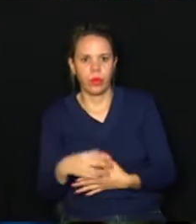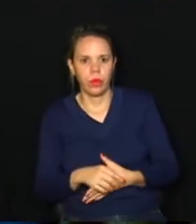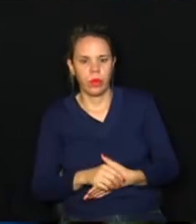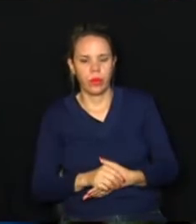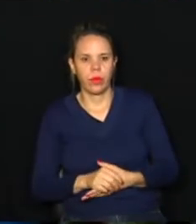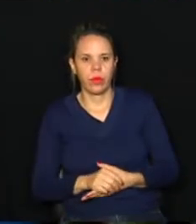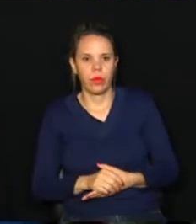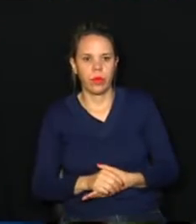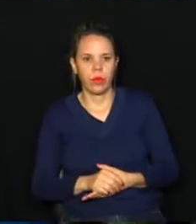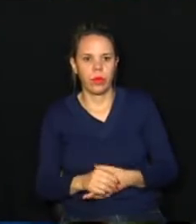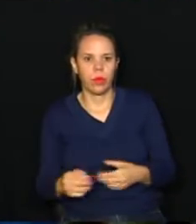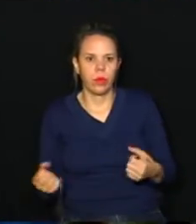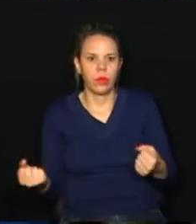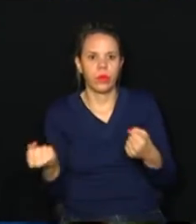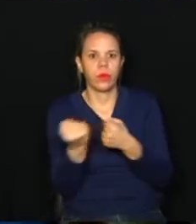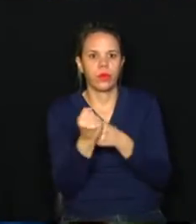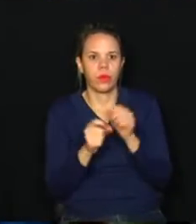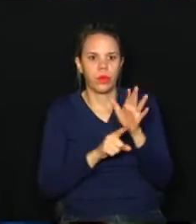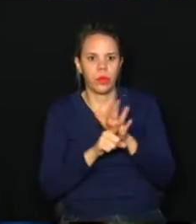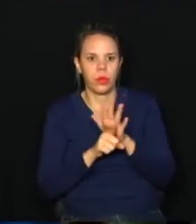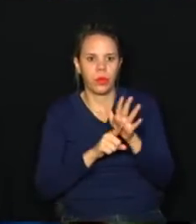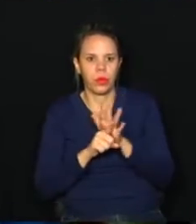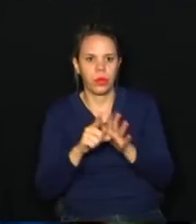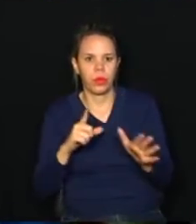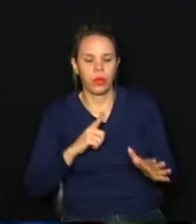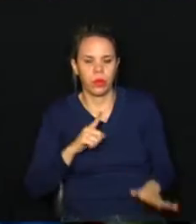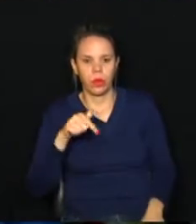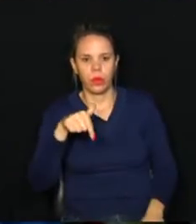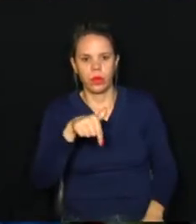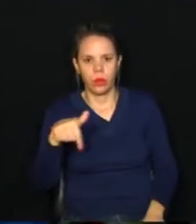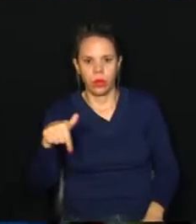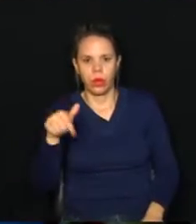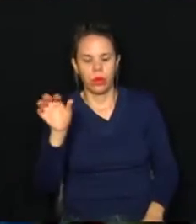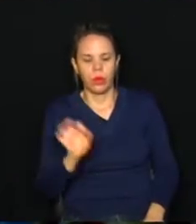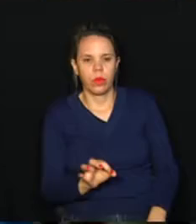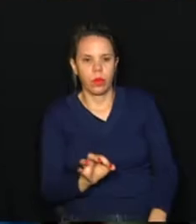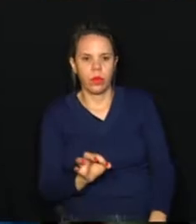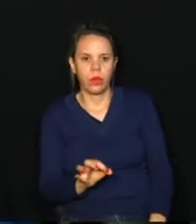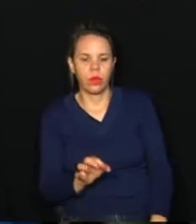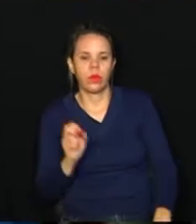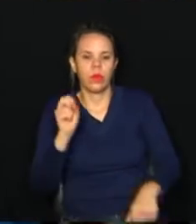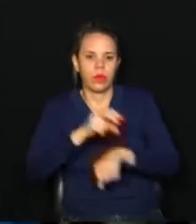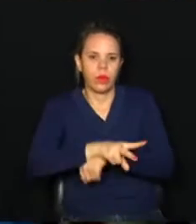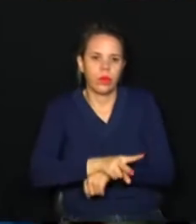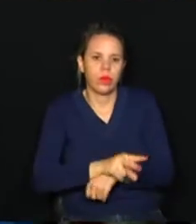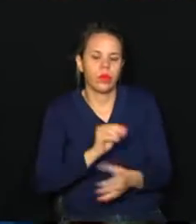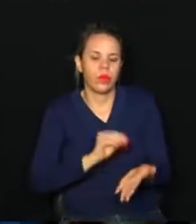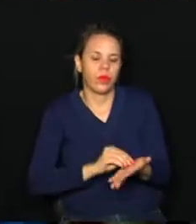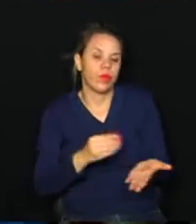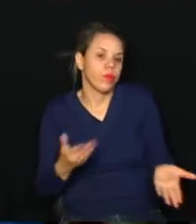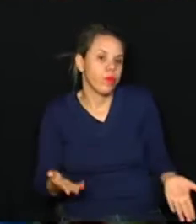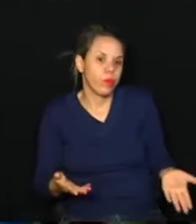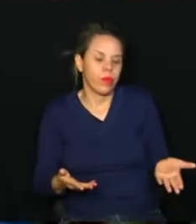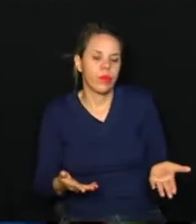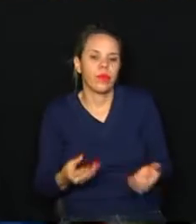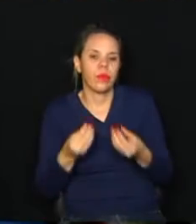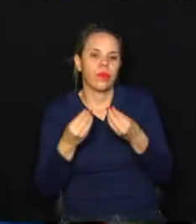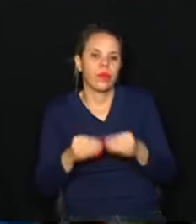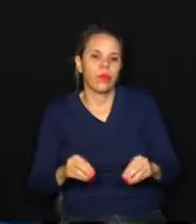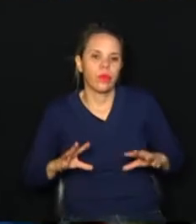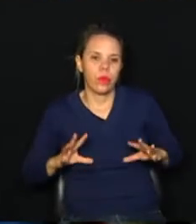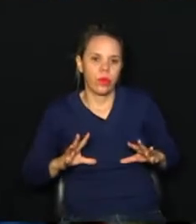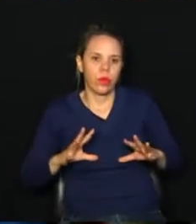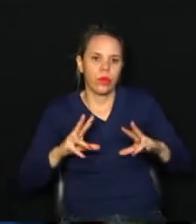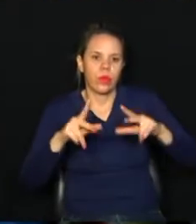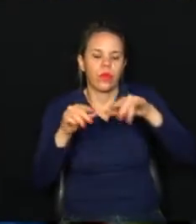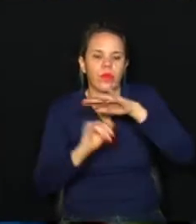o quadro de apoio à pesquisa tem 77% de cargos vagos. Isso afeta todos os